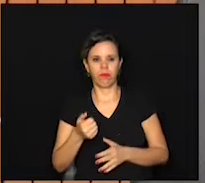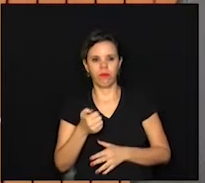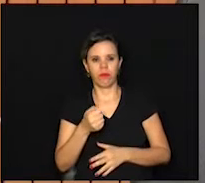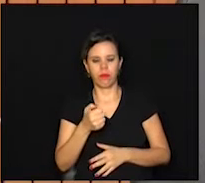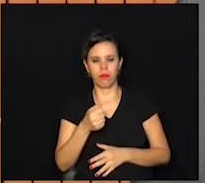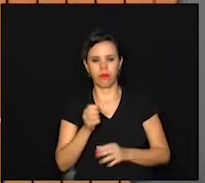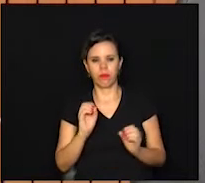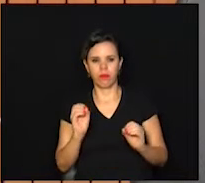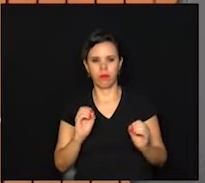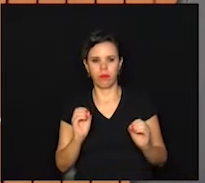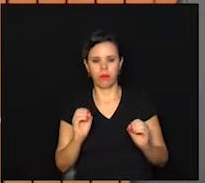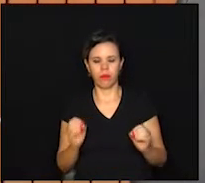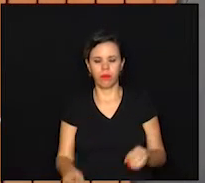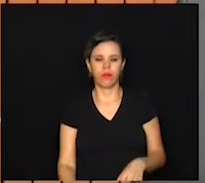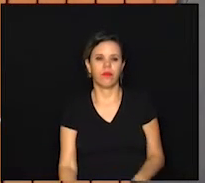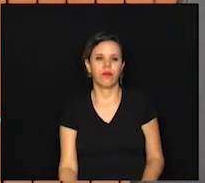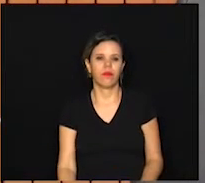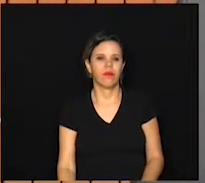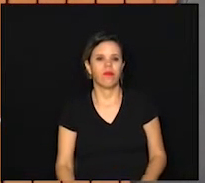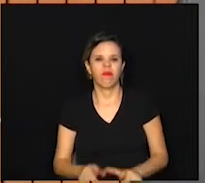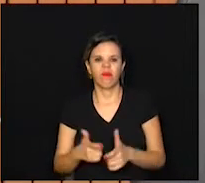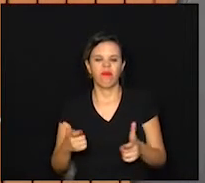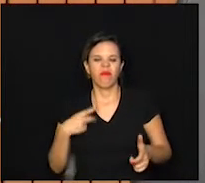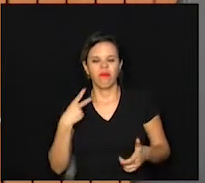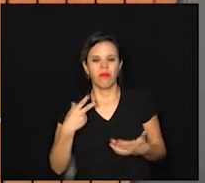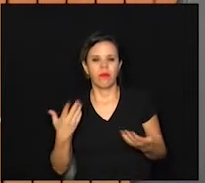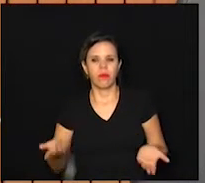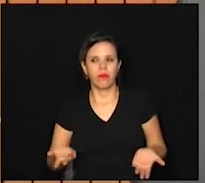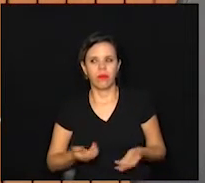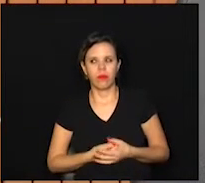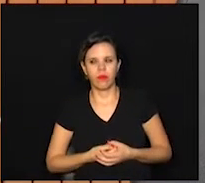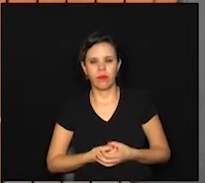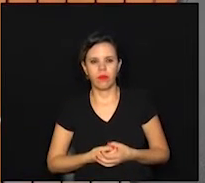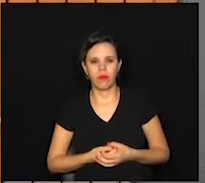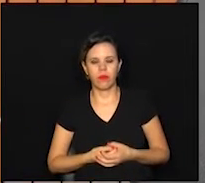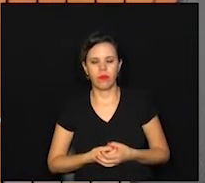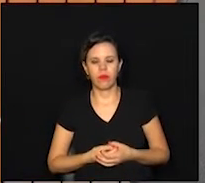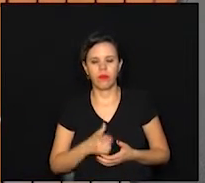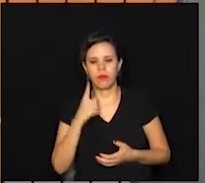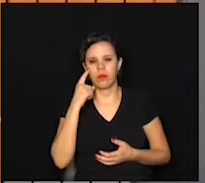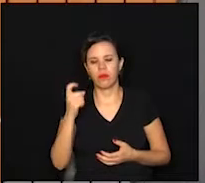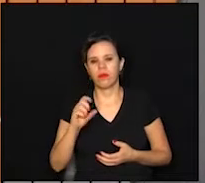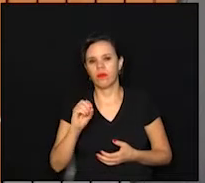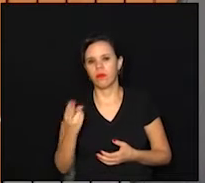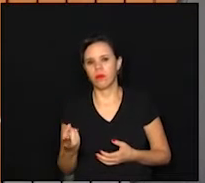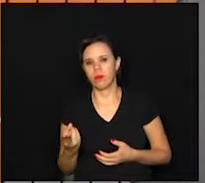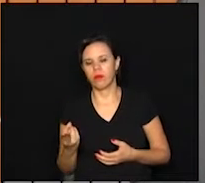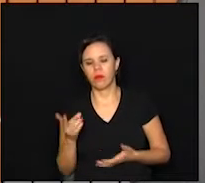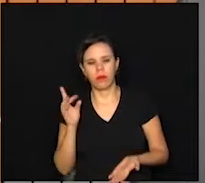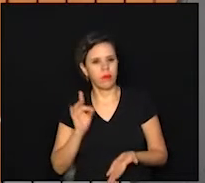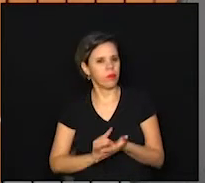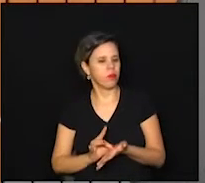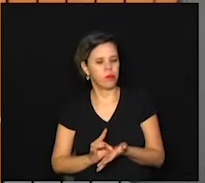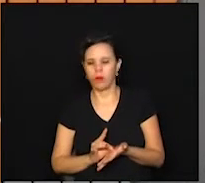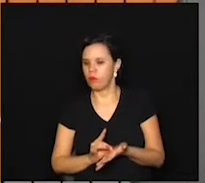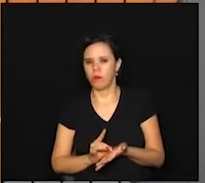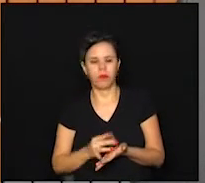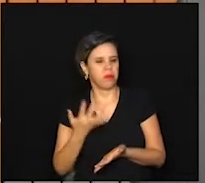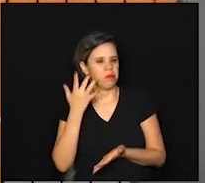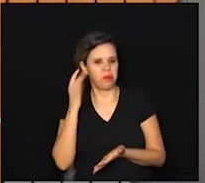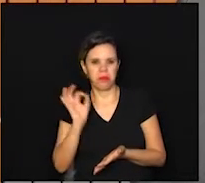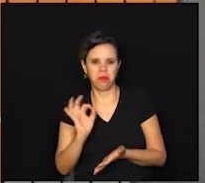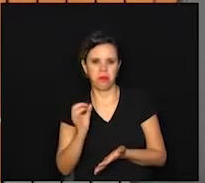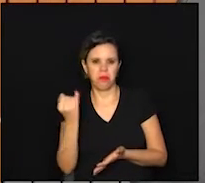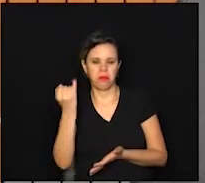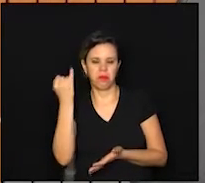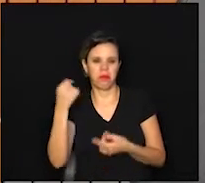nenhuma participação na maioria desses vereadores? Falta interesse ou de fato não acha importante